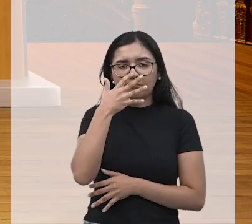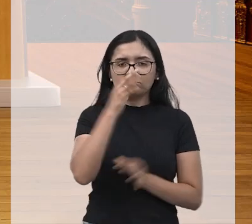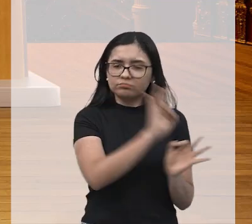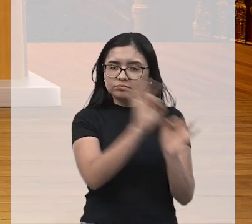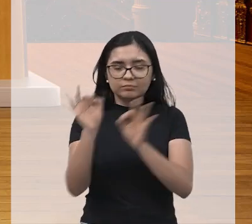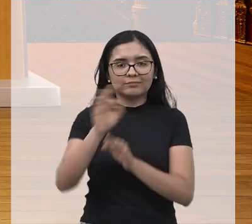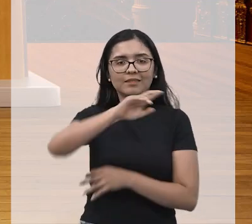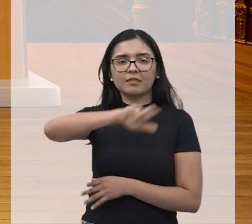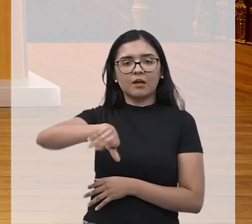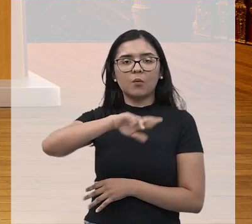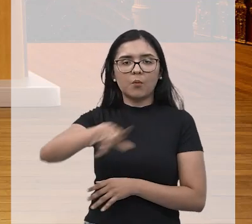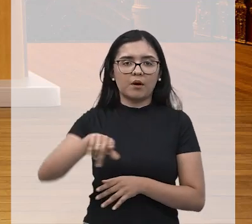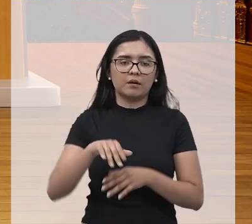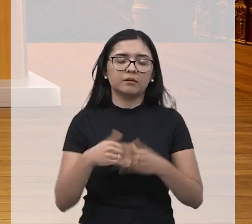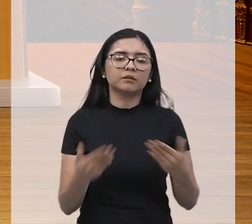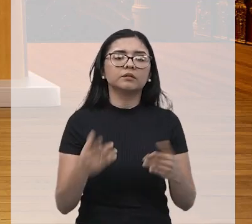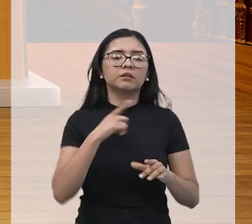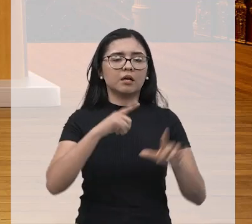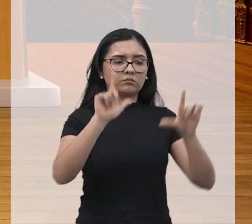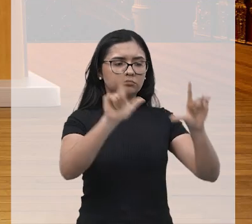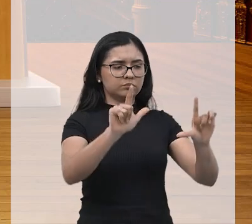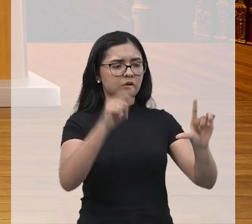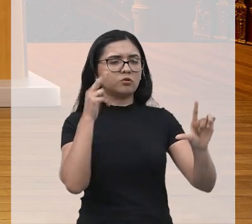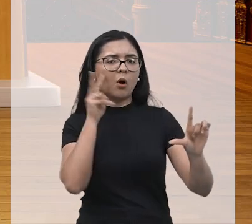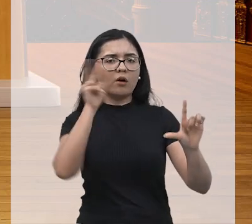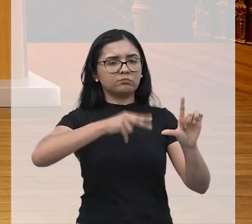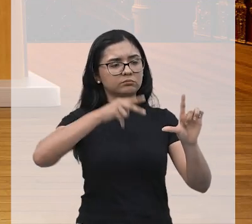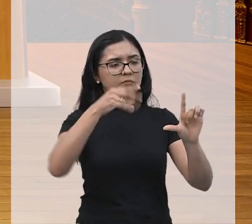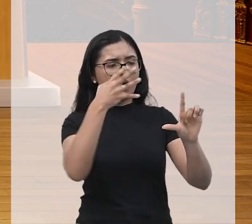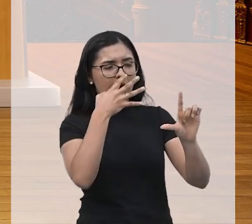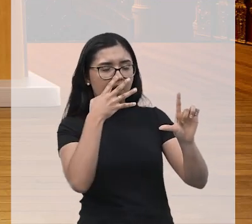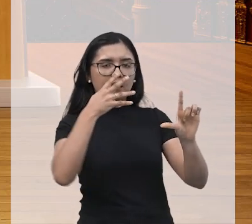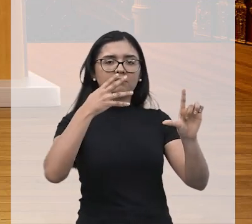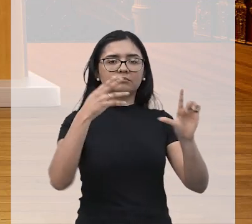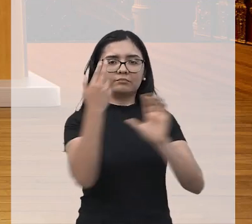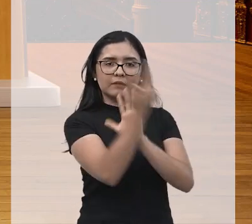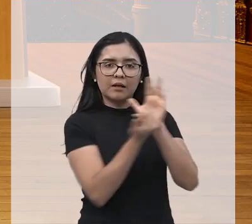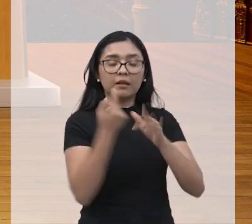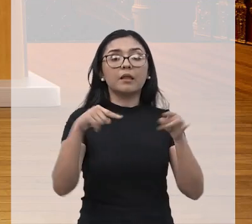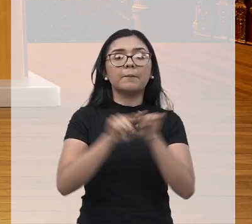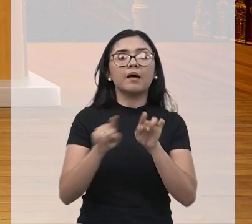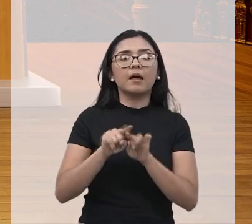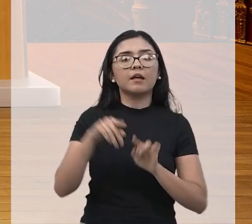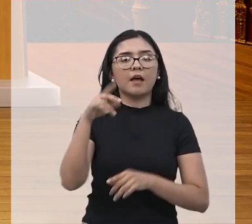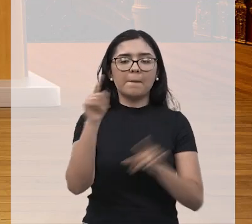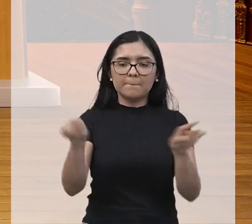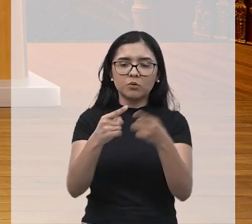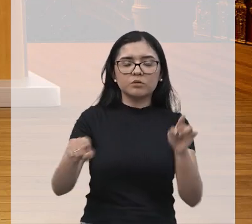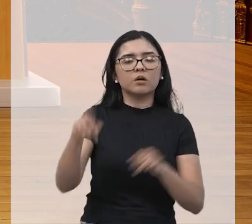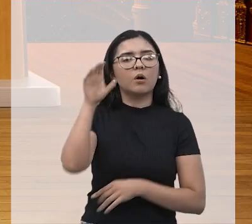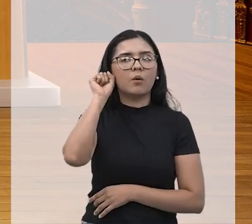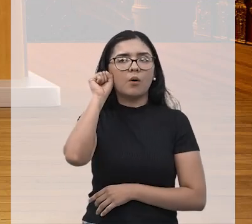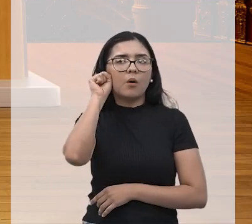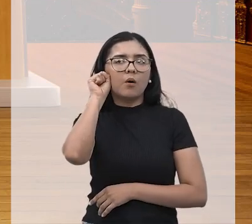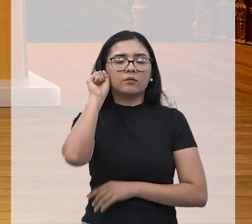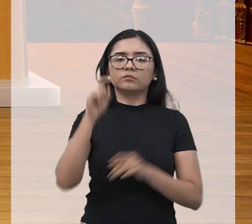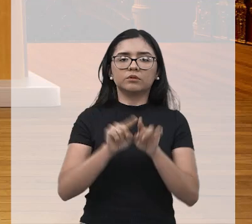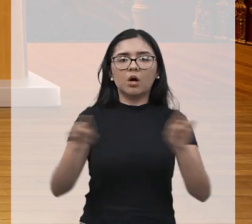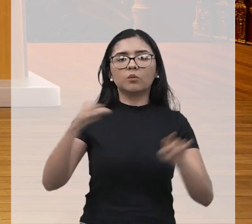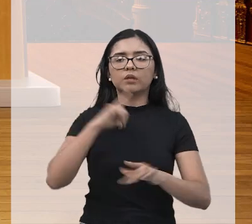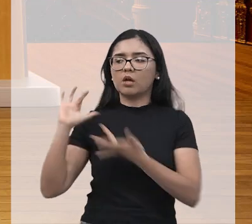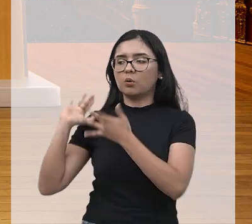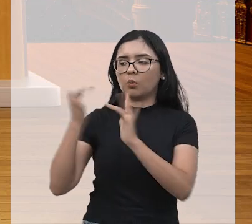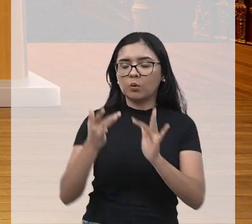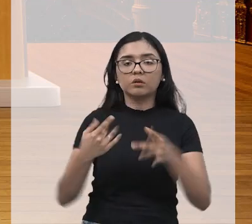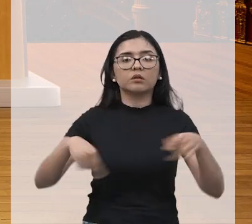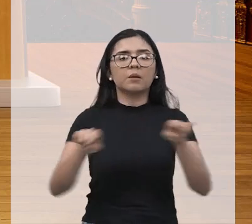fala, né? Que é aquele quadro só para a gente ficar olhando, ou aquela música para a gente ficar escutando. Não, já existe um contexto, já existe